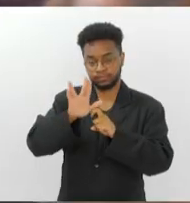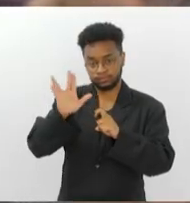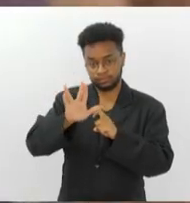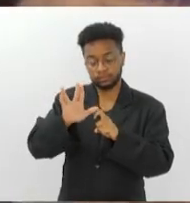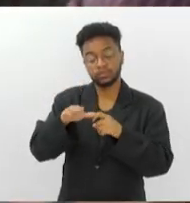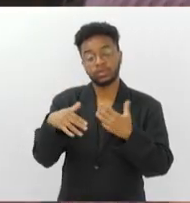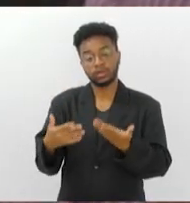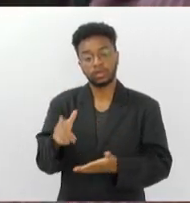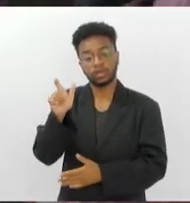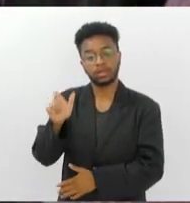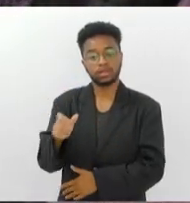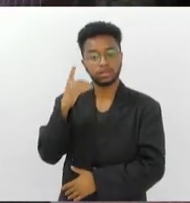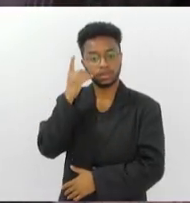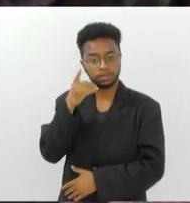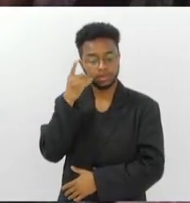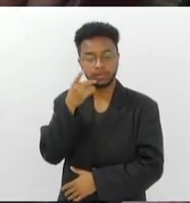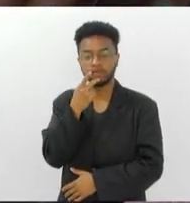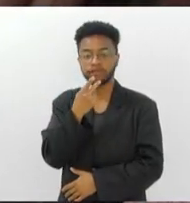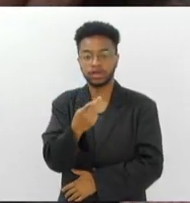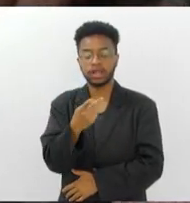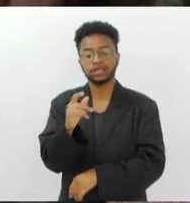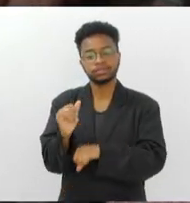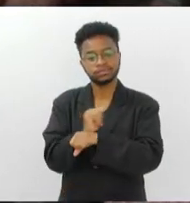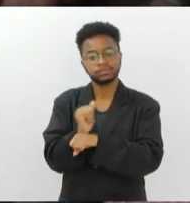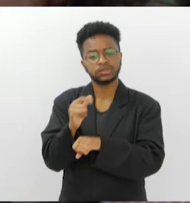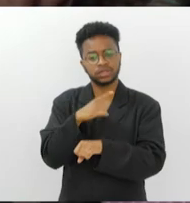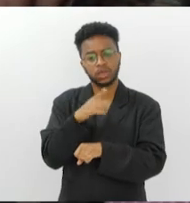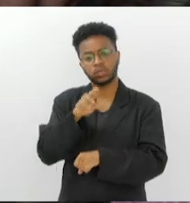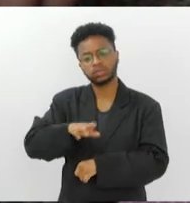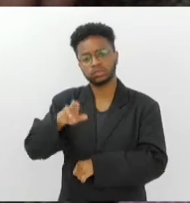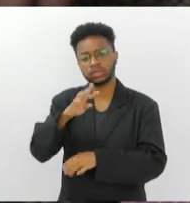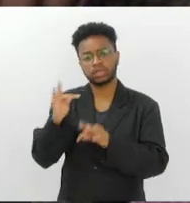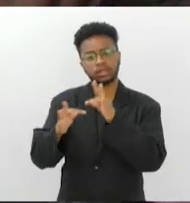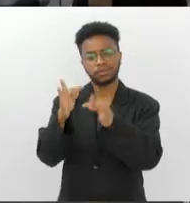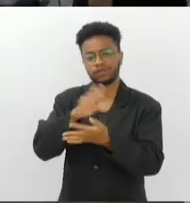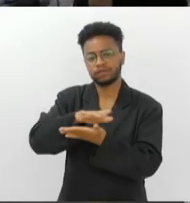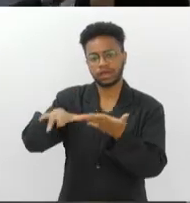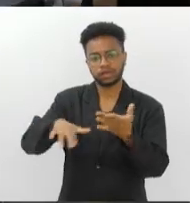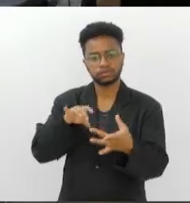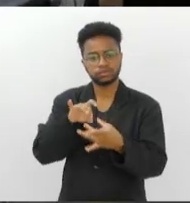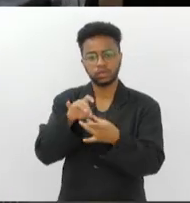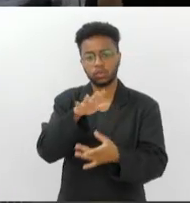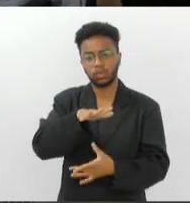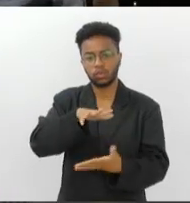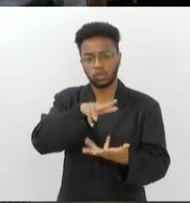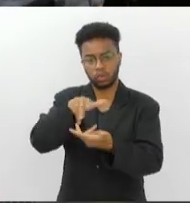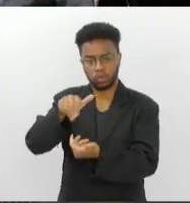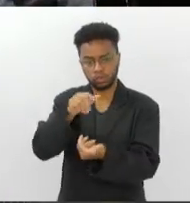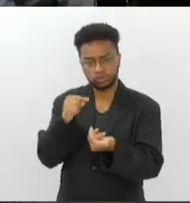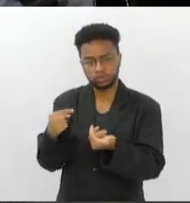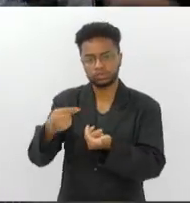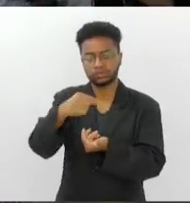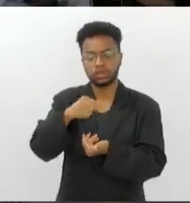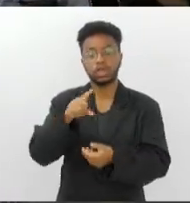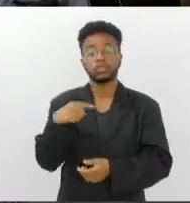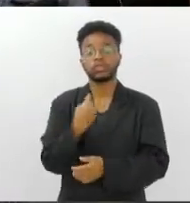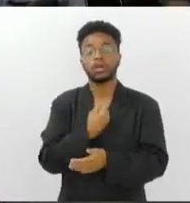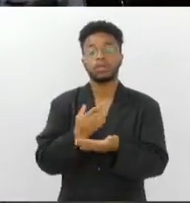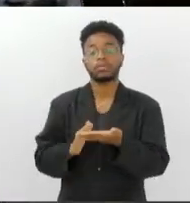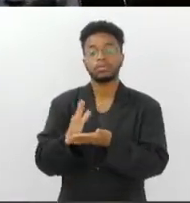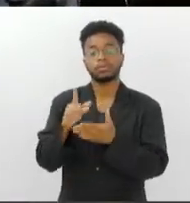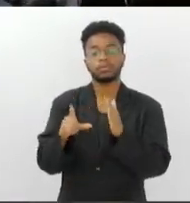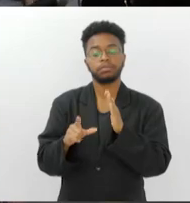o parlamentar cita que esse método é utilizado em diversos tratamentos em todo o mundo. Nós aprovamos aqui a primeira lei do